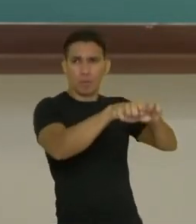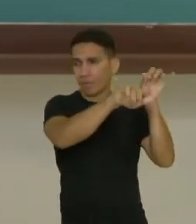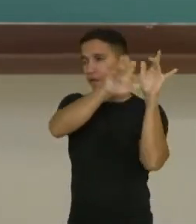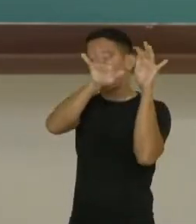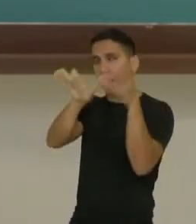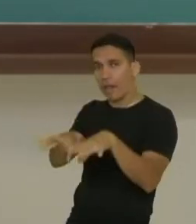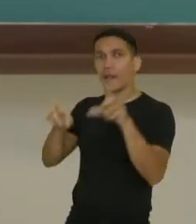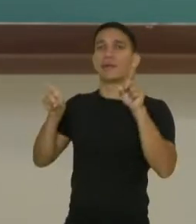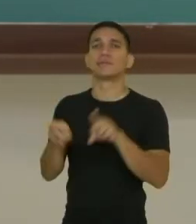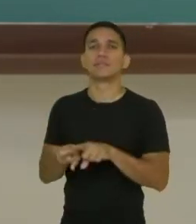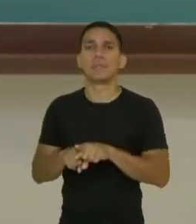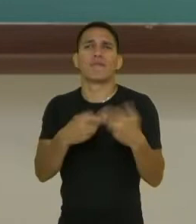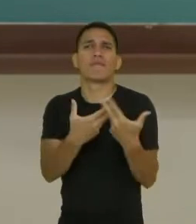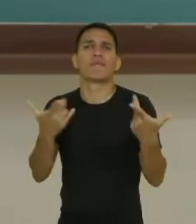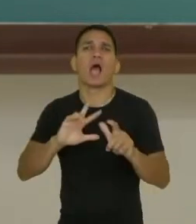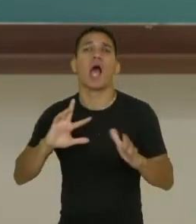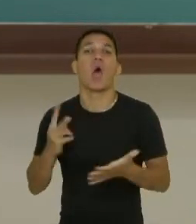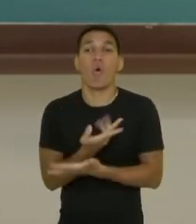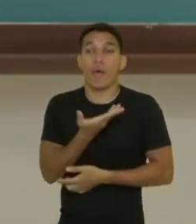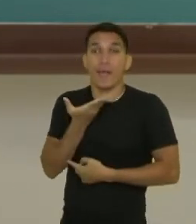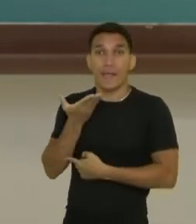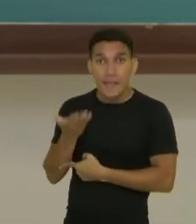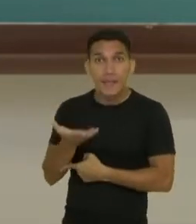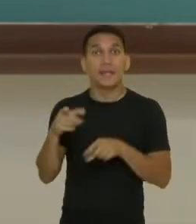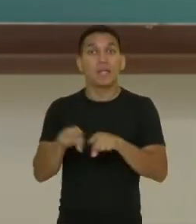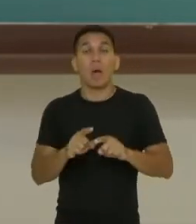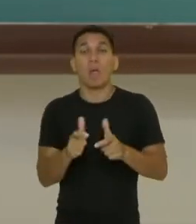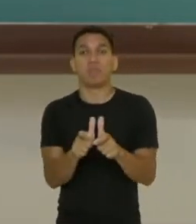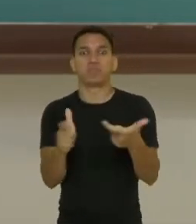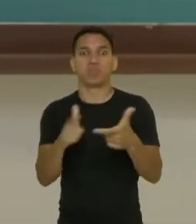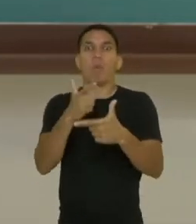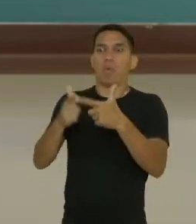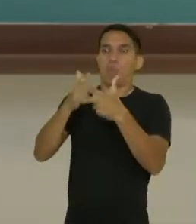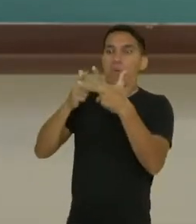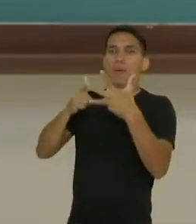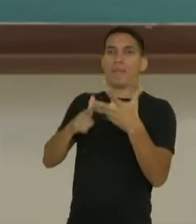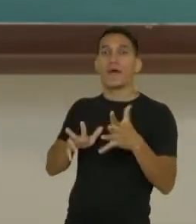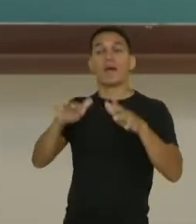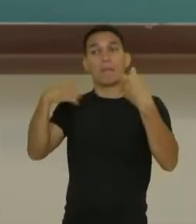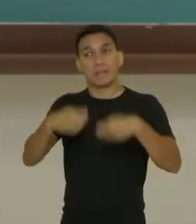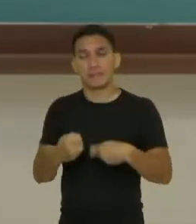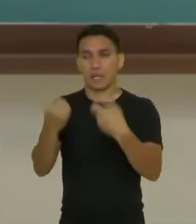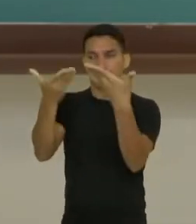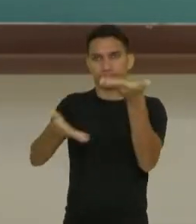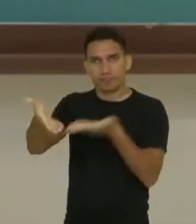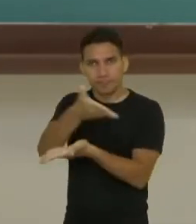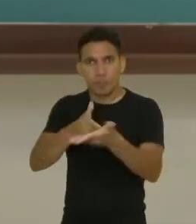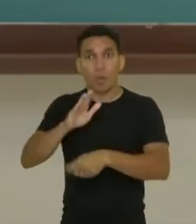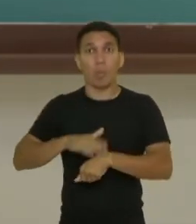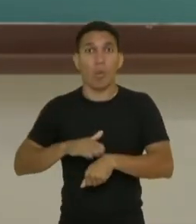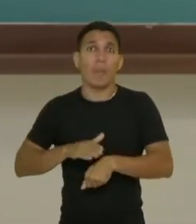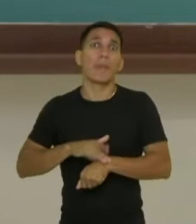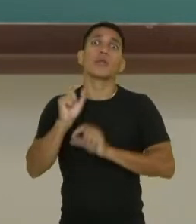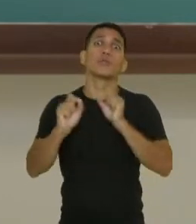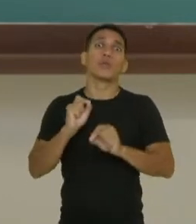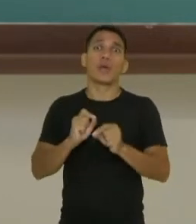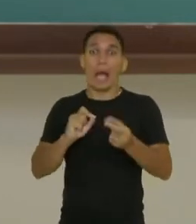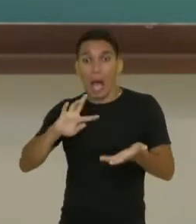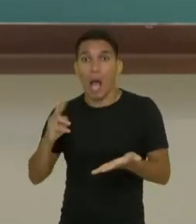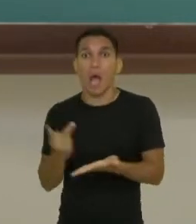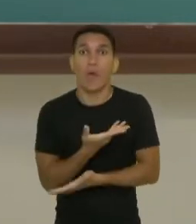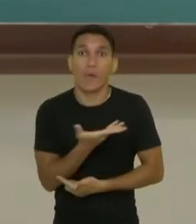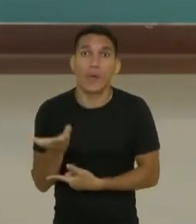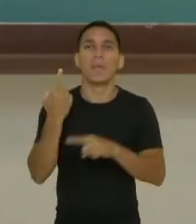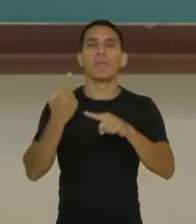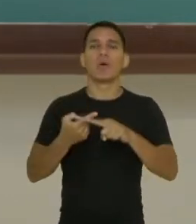um volume de problemas que devem ser tratados à medida que eles forem aparecendo. Por quê? Porque dificilmente nós temos um grande